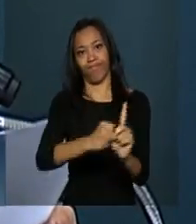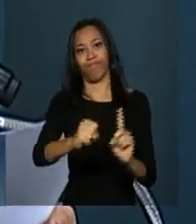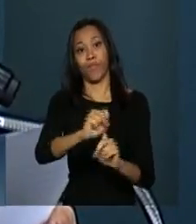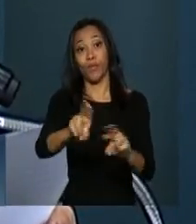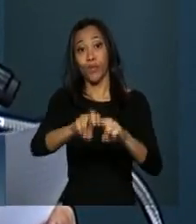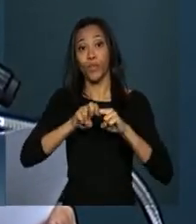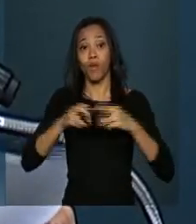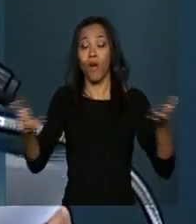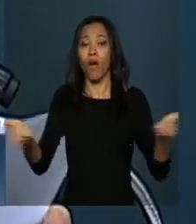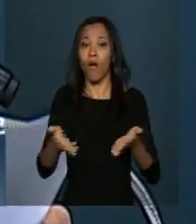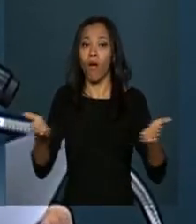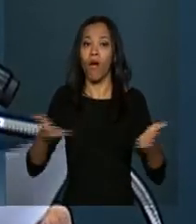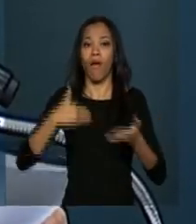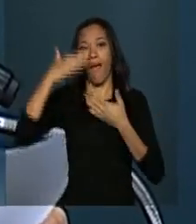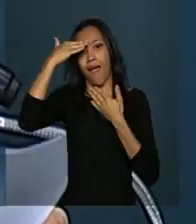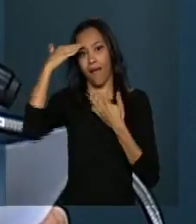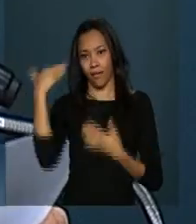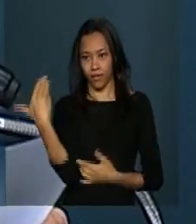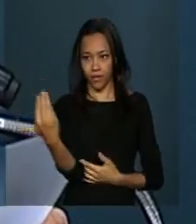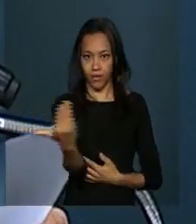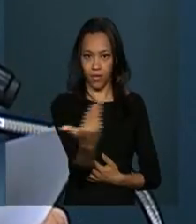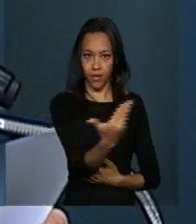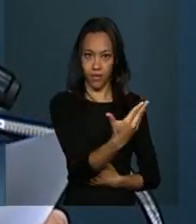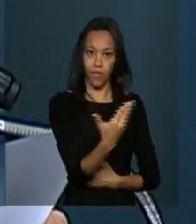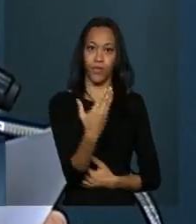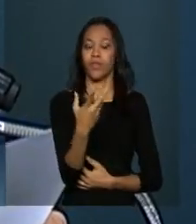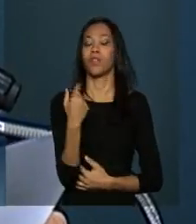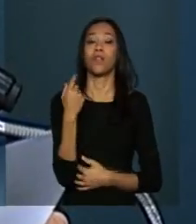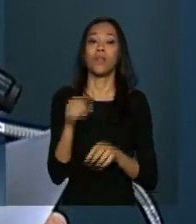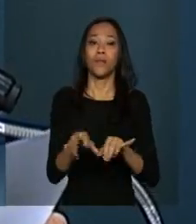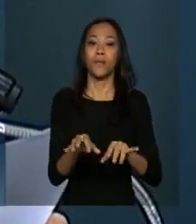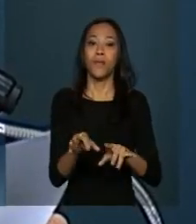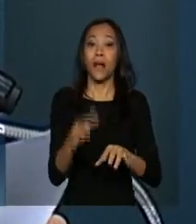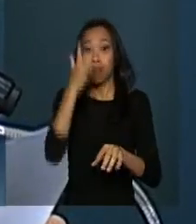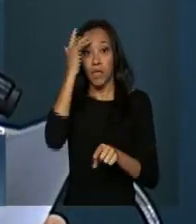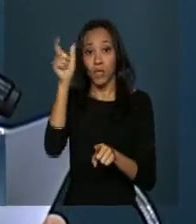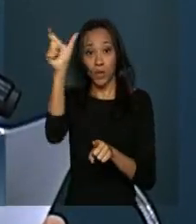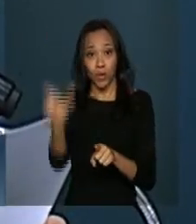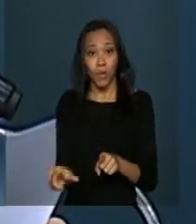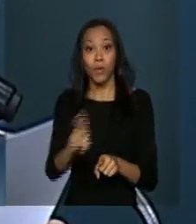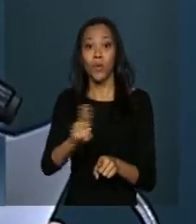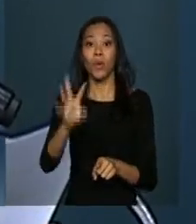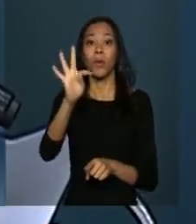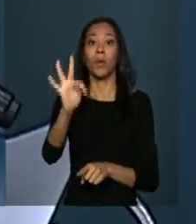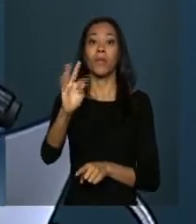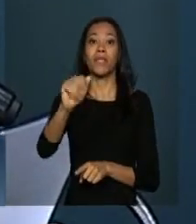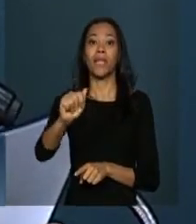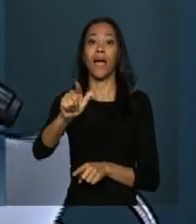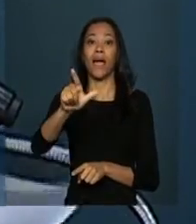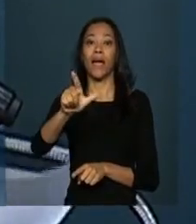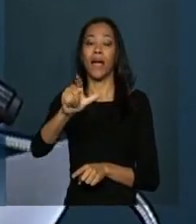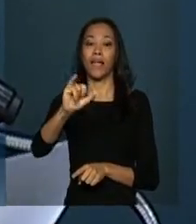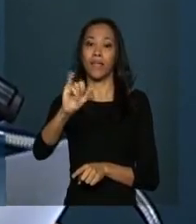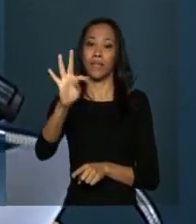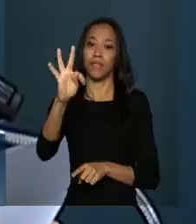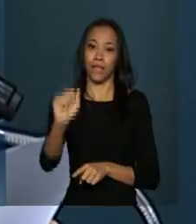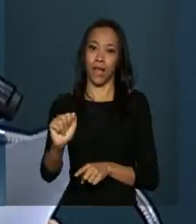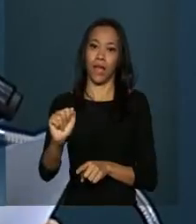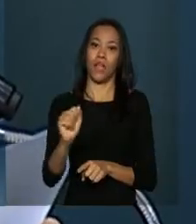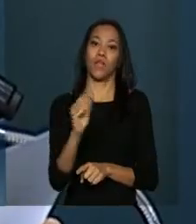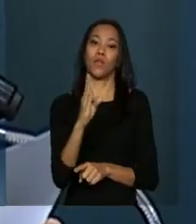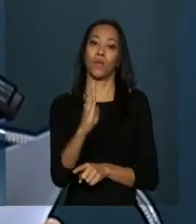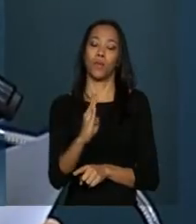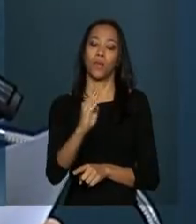agradecemos a essas comunidades virtuais, em nome de Thalita Campedelli, do blog Thalita Campedelli,